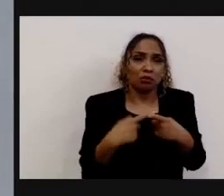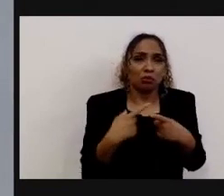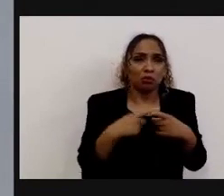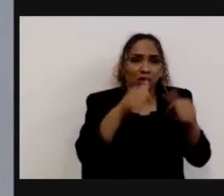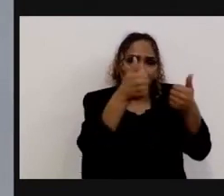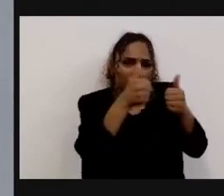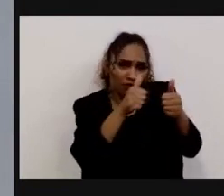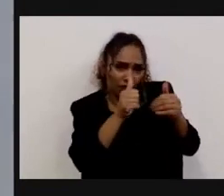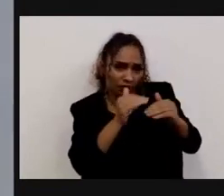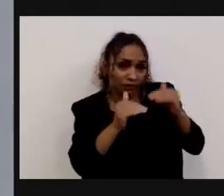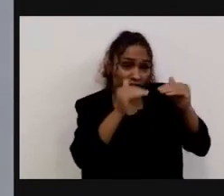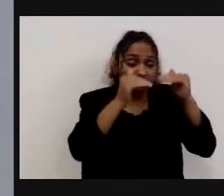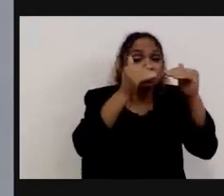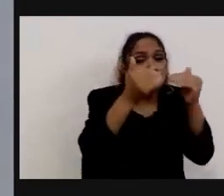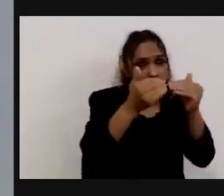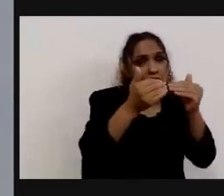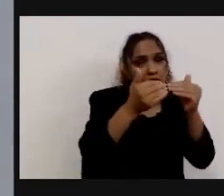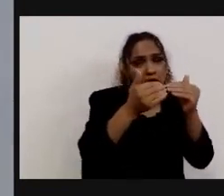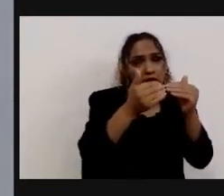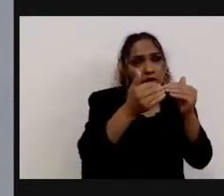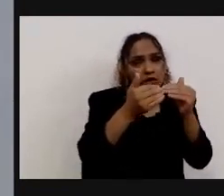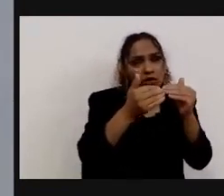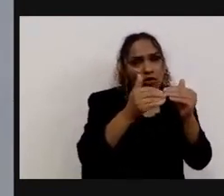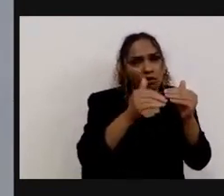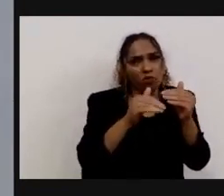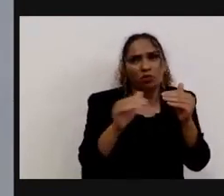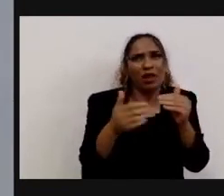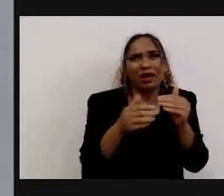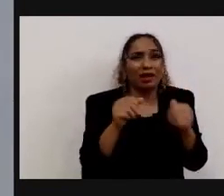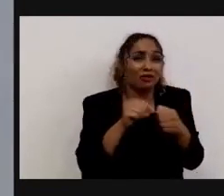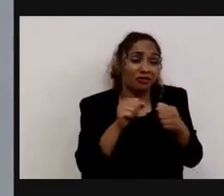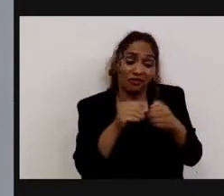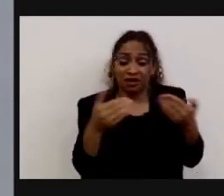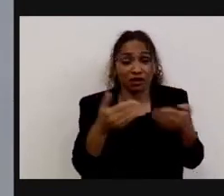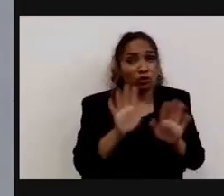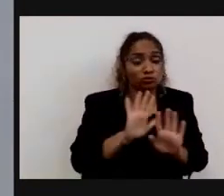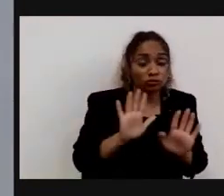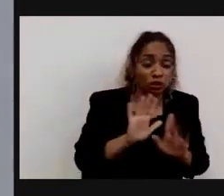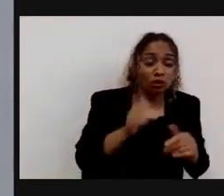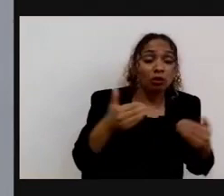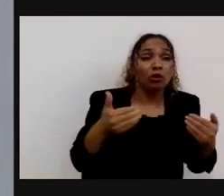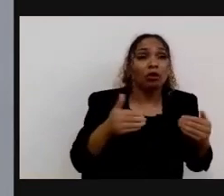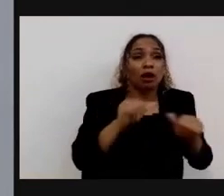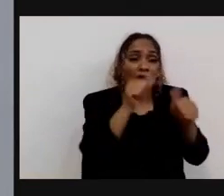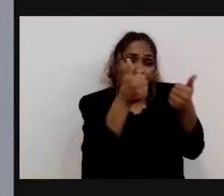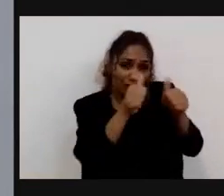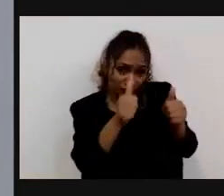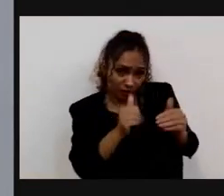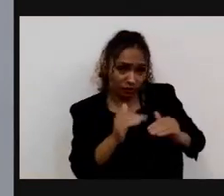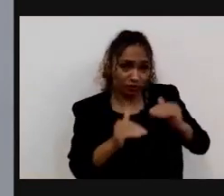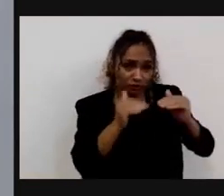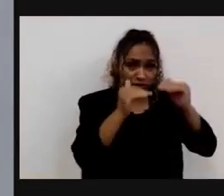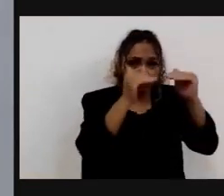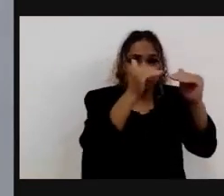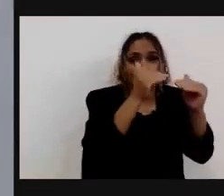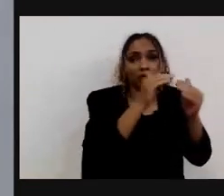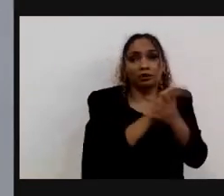porque a avaliação de desempenho do jeito que ela é nem do jeito que ela feita hoje a avaliação de desempenho